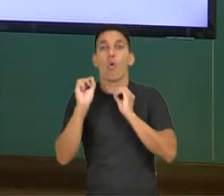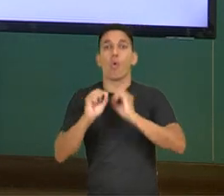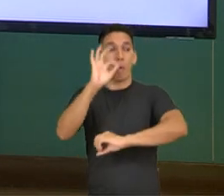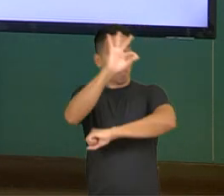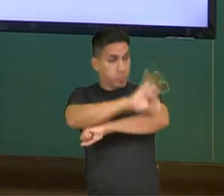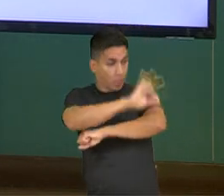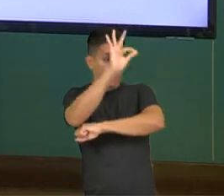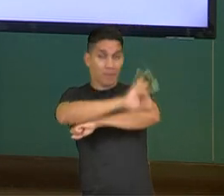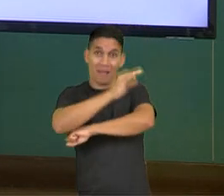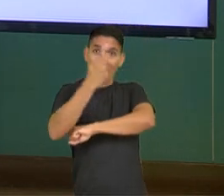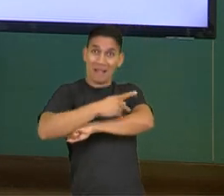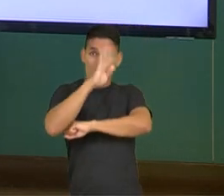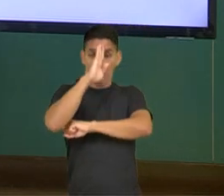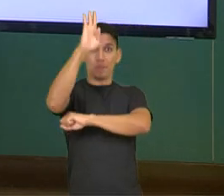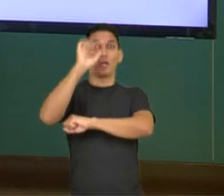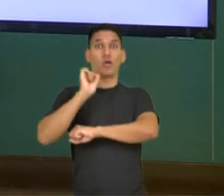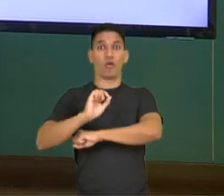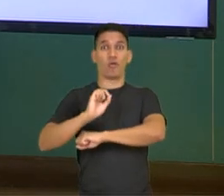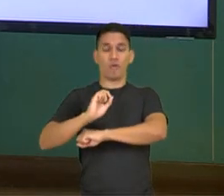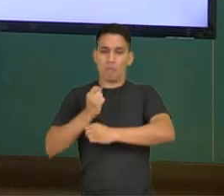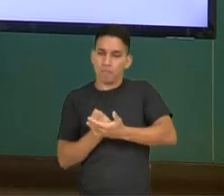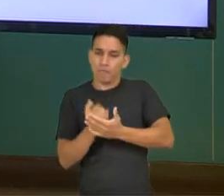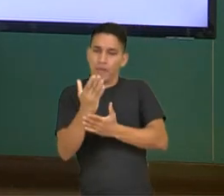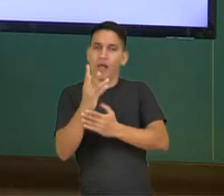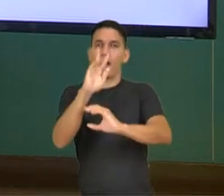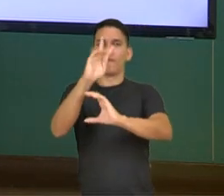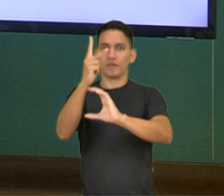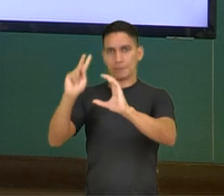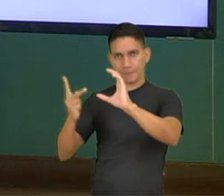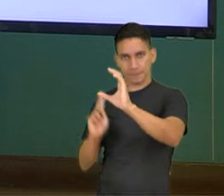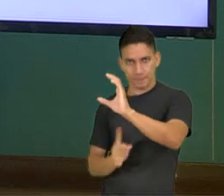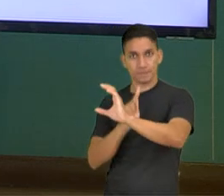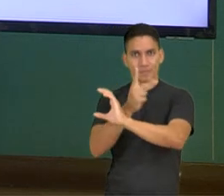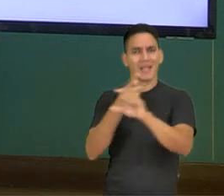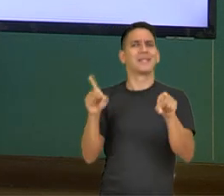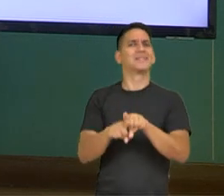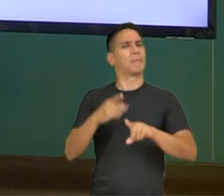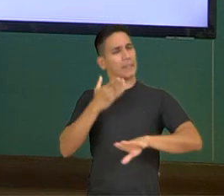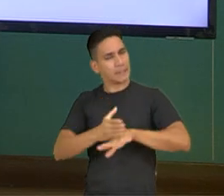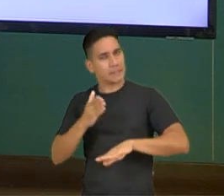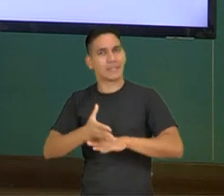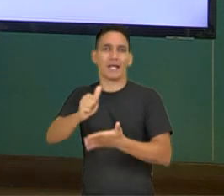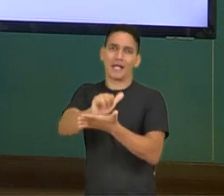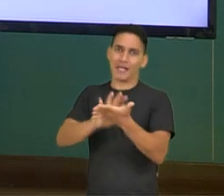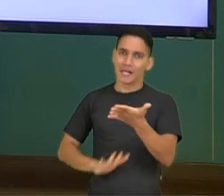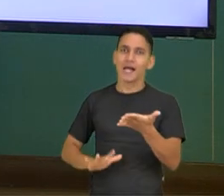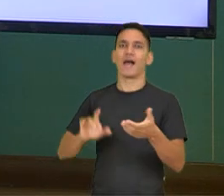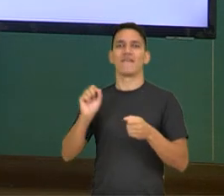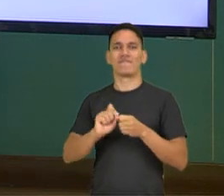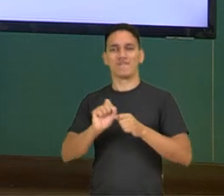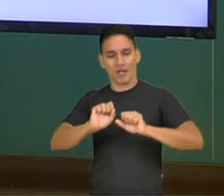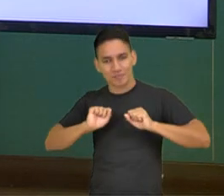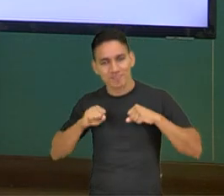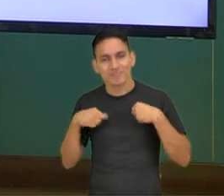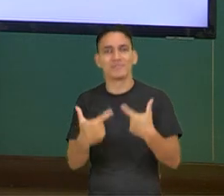é a principal fonte dos hidrocarbonetos e praticamos as atividades com...